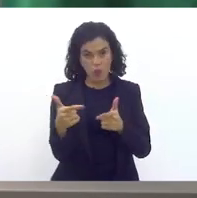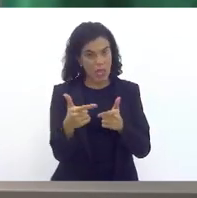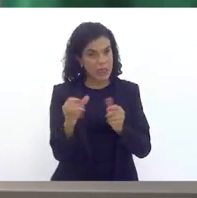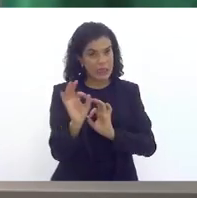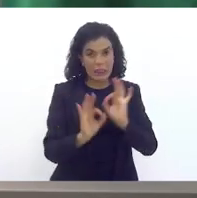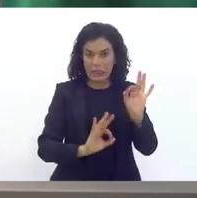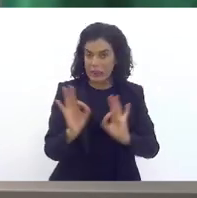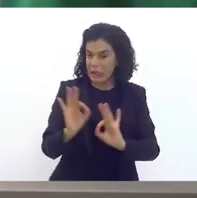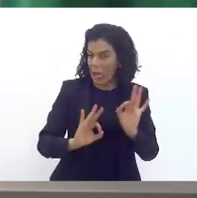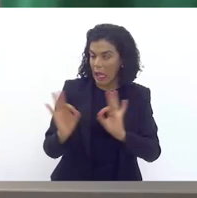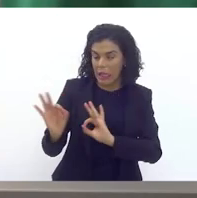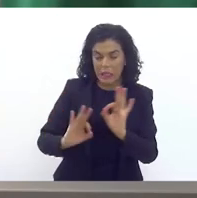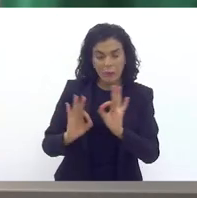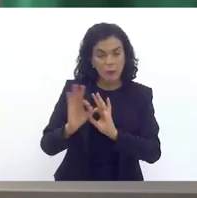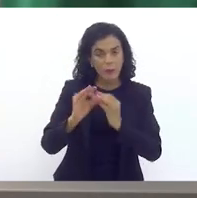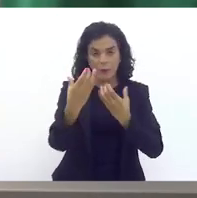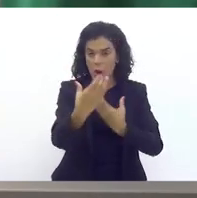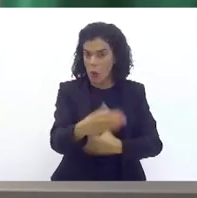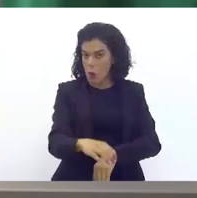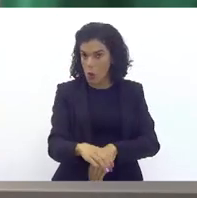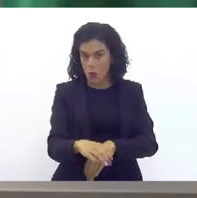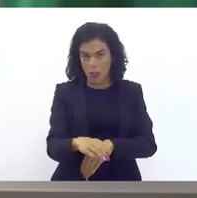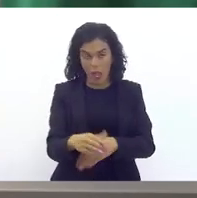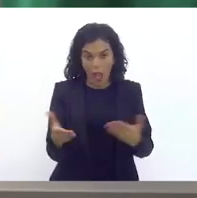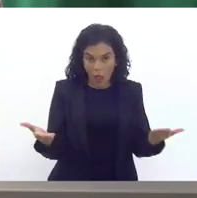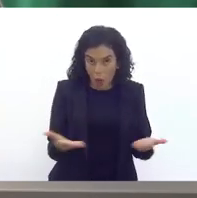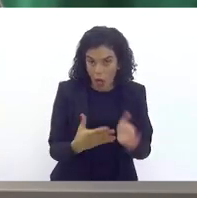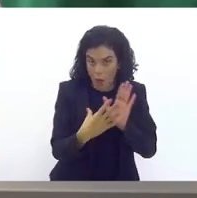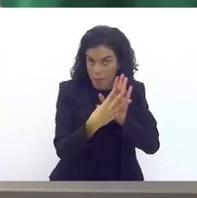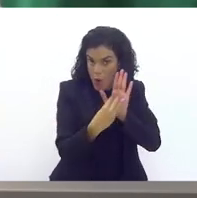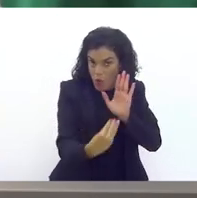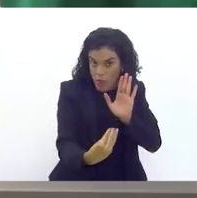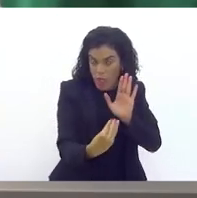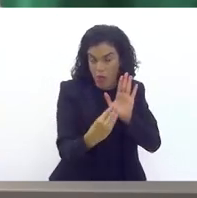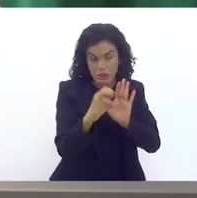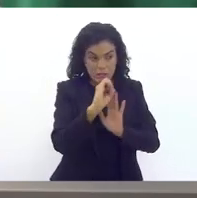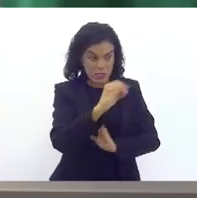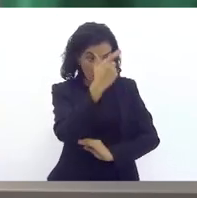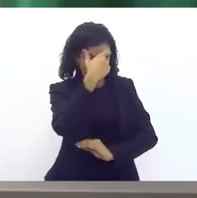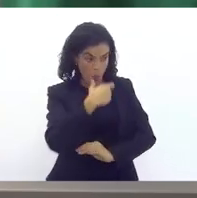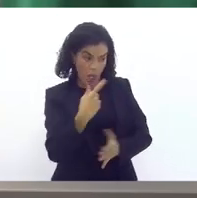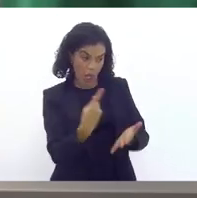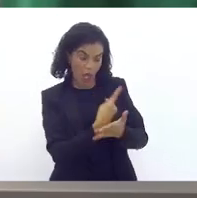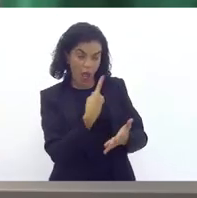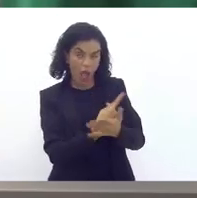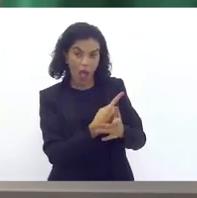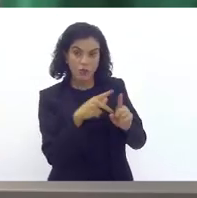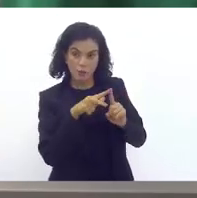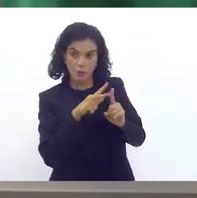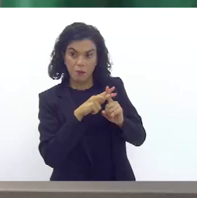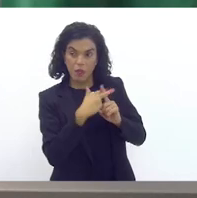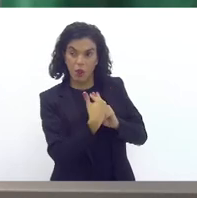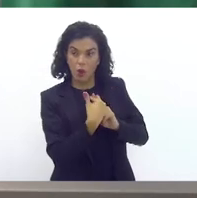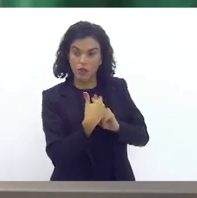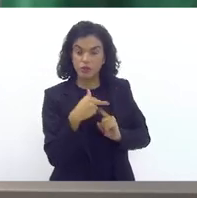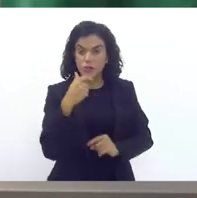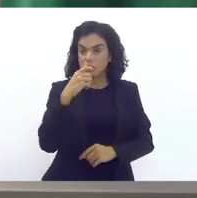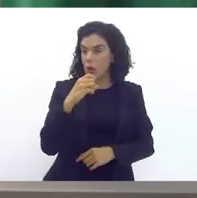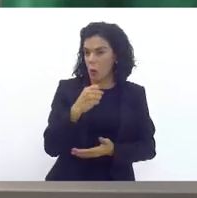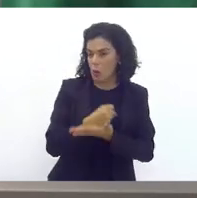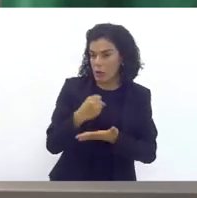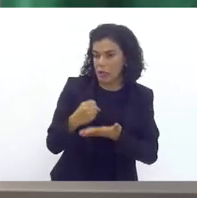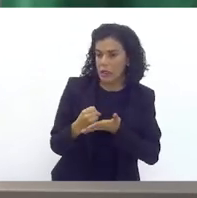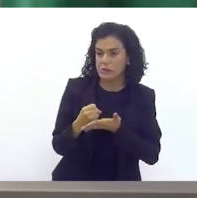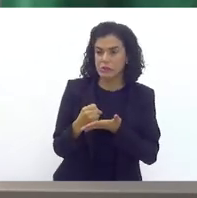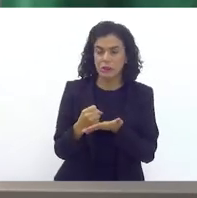público. O modelo de gestão vigente, Fátima, se eu estiver errado, me corrija, prevê a contratação